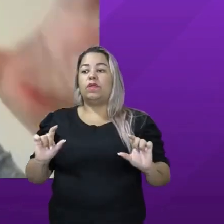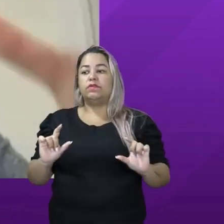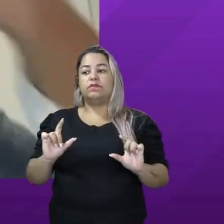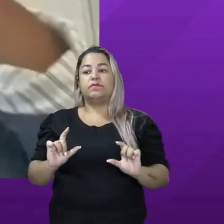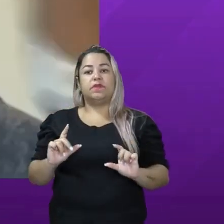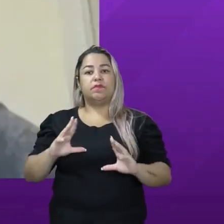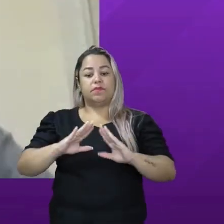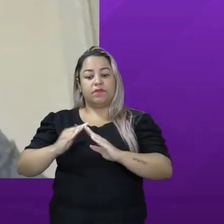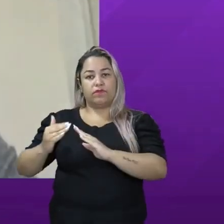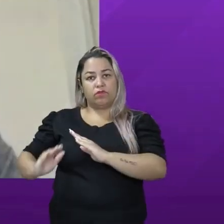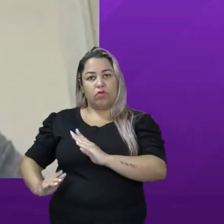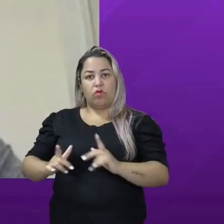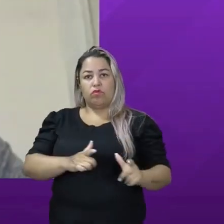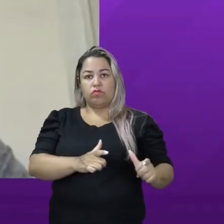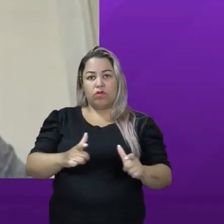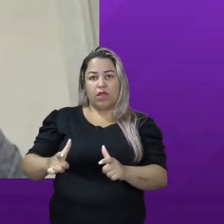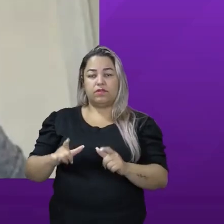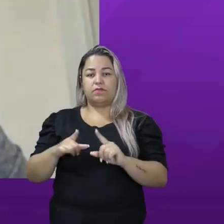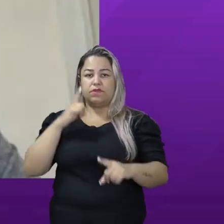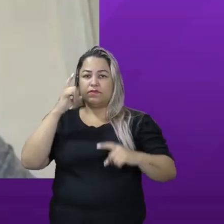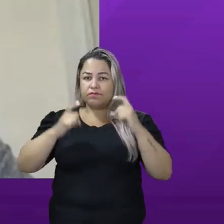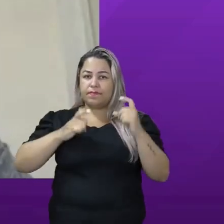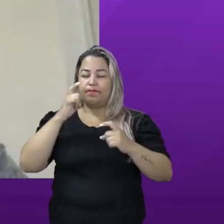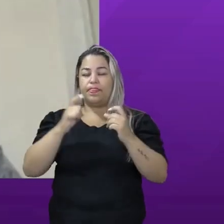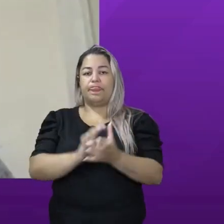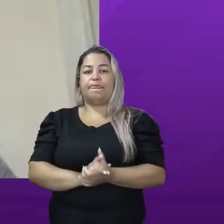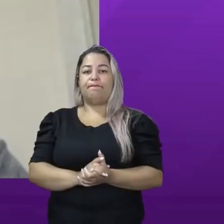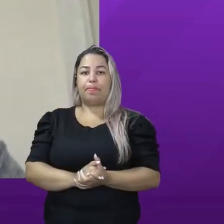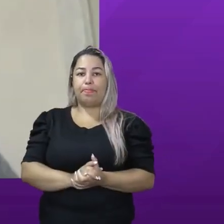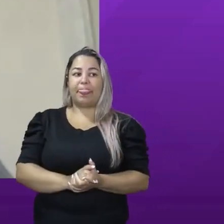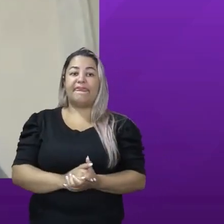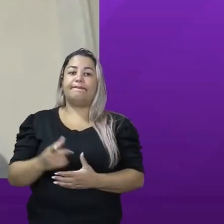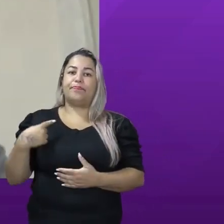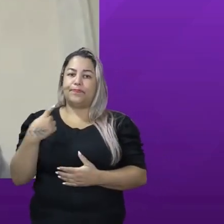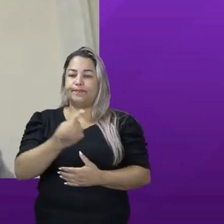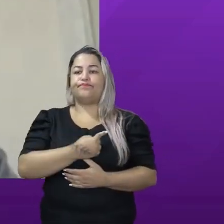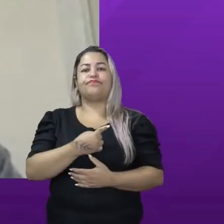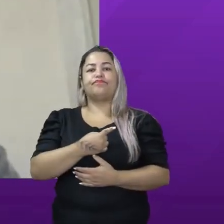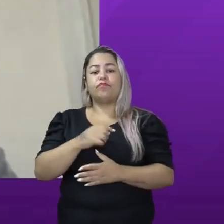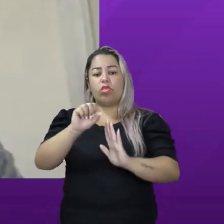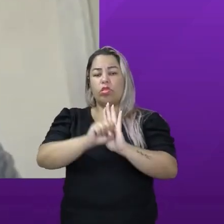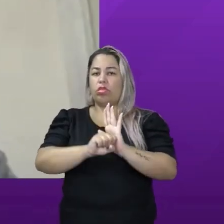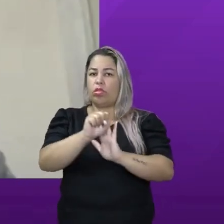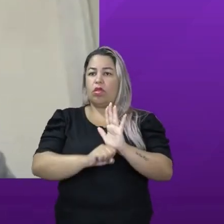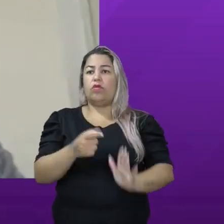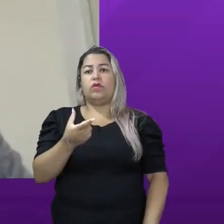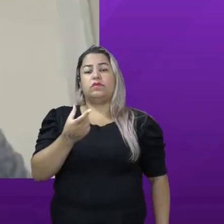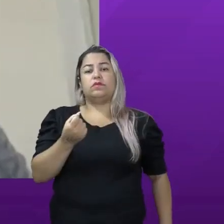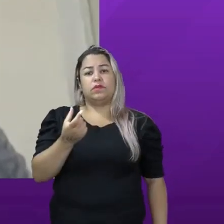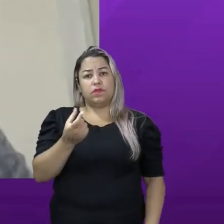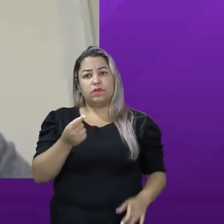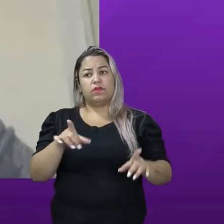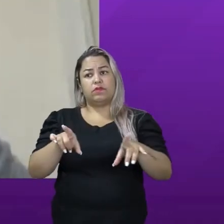da periferia, com um lugar de periferia e com essa preocupação. A gente passou todo o século XX,